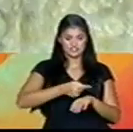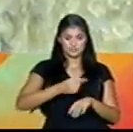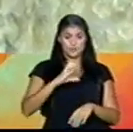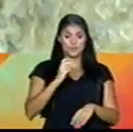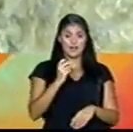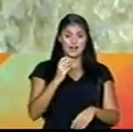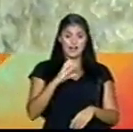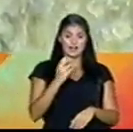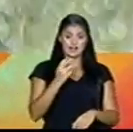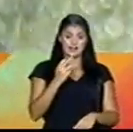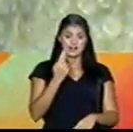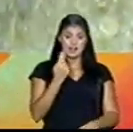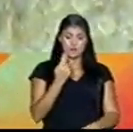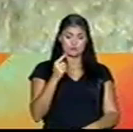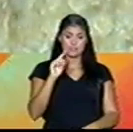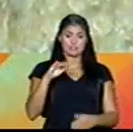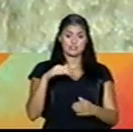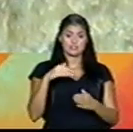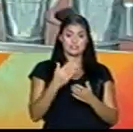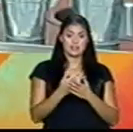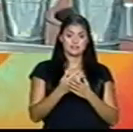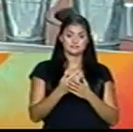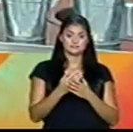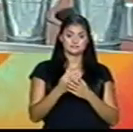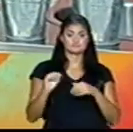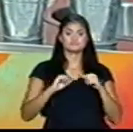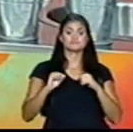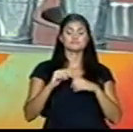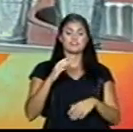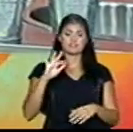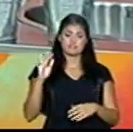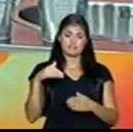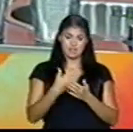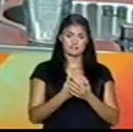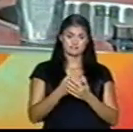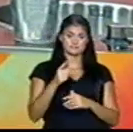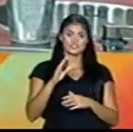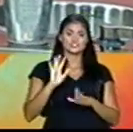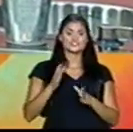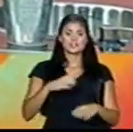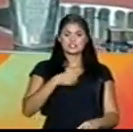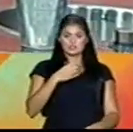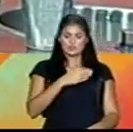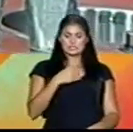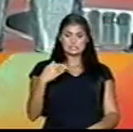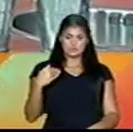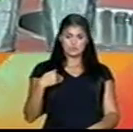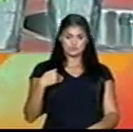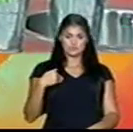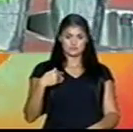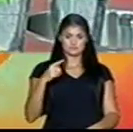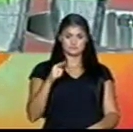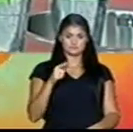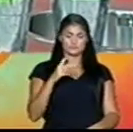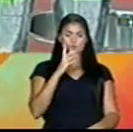também dá aquele speedzinho, assim, também nos faz muito bem. Já sentiu na sua saúde, desde que mudou a